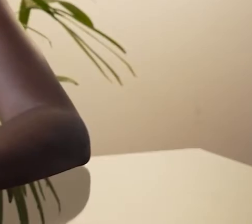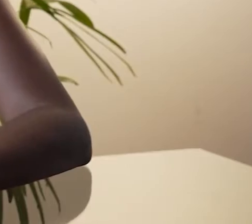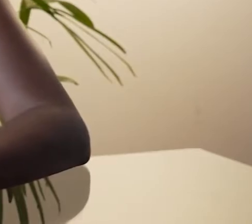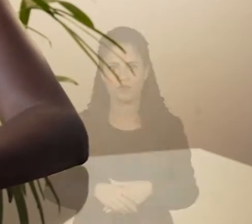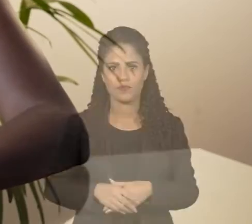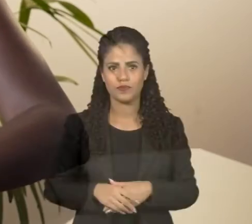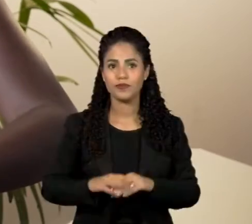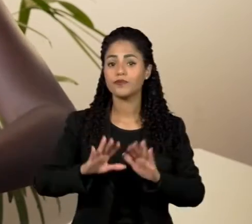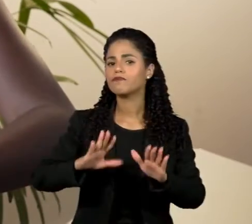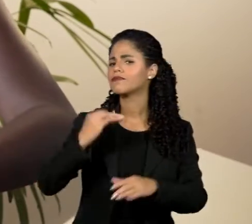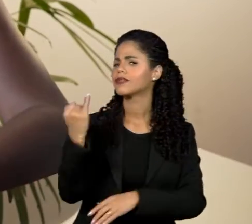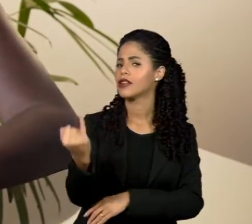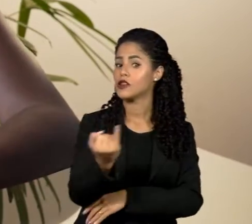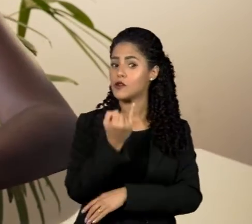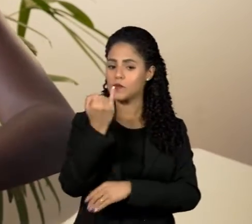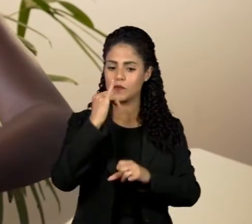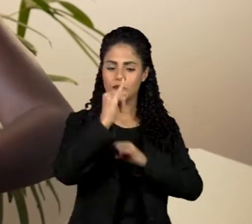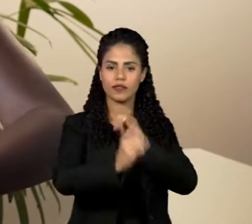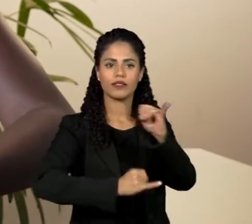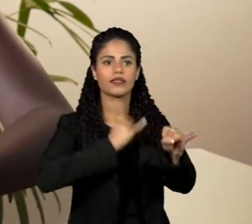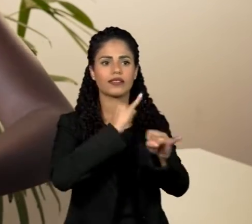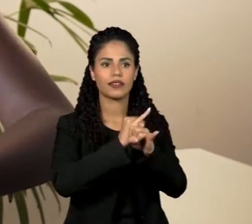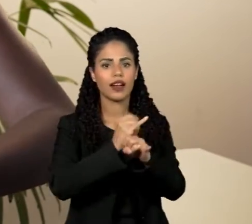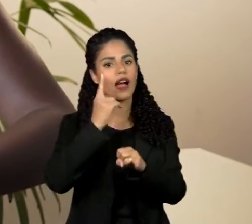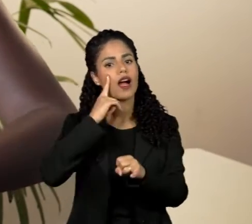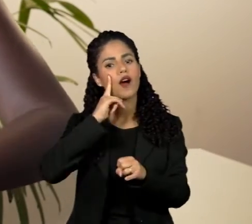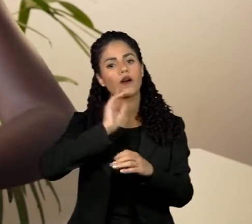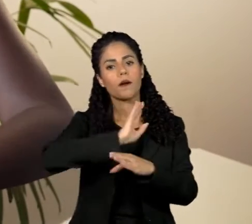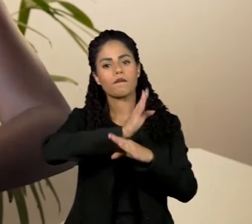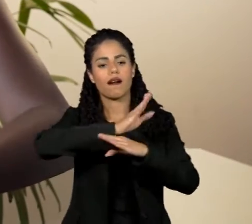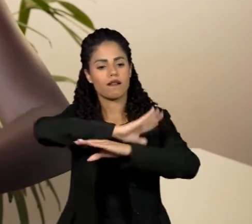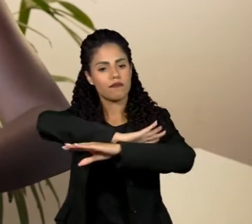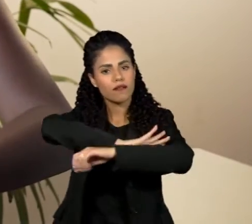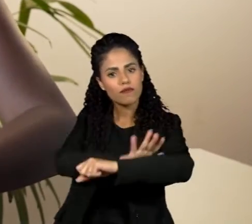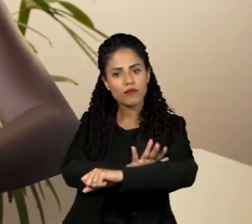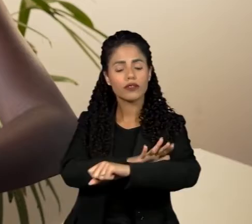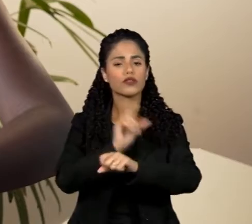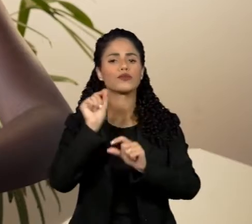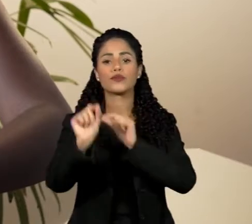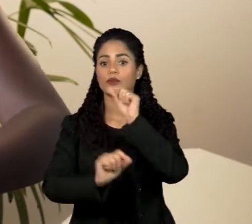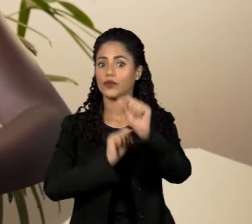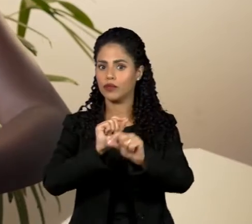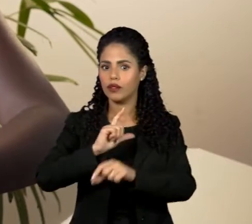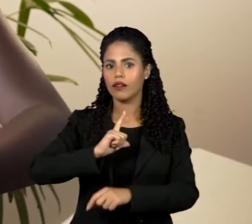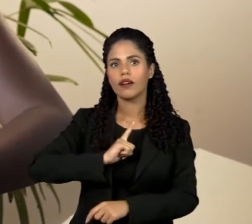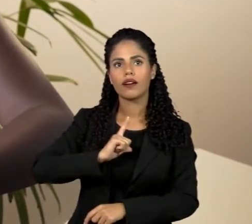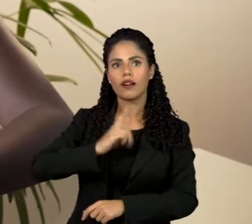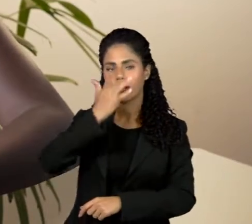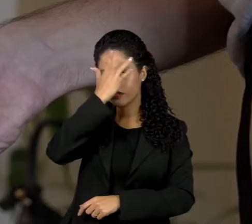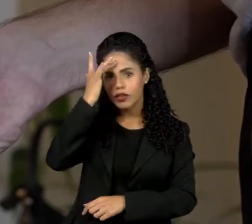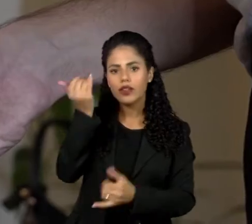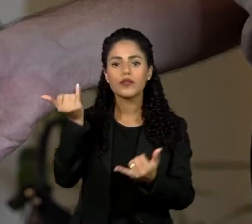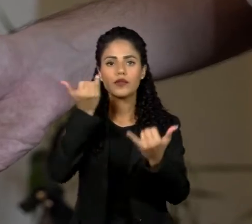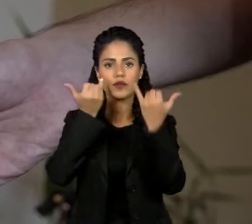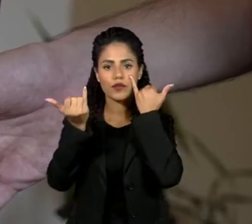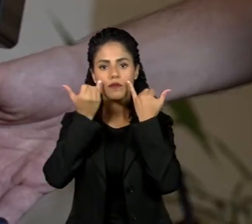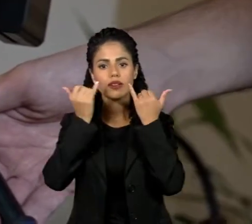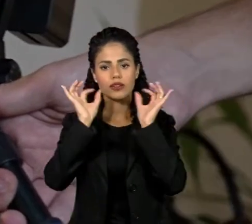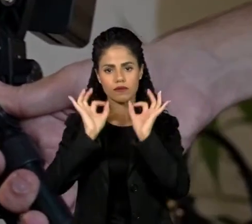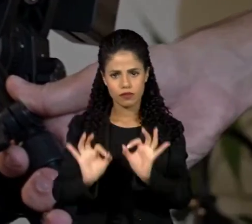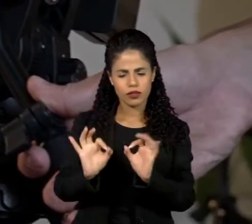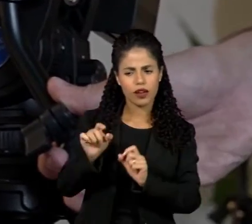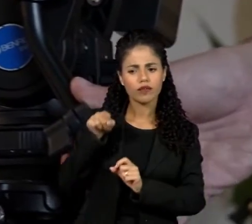Acho que a importância da internet hoje ao combate ao racismo é muito num lugar de disseminar informação.